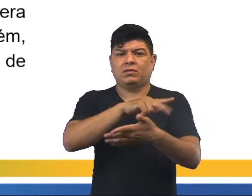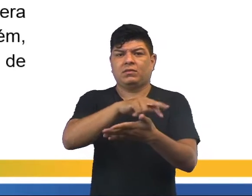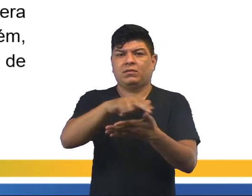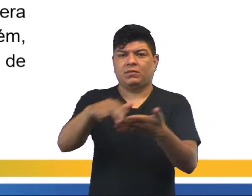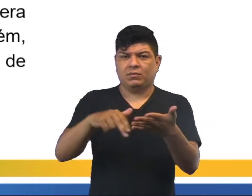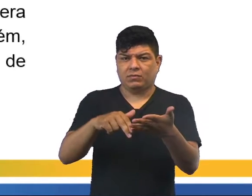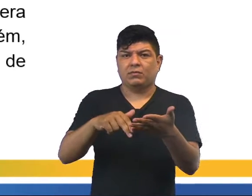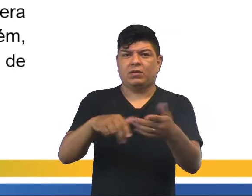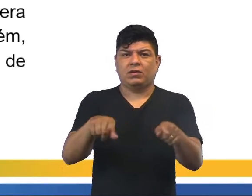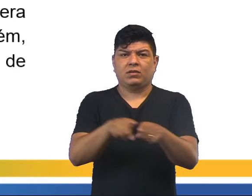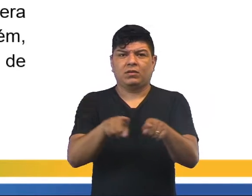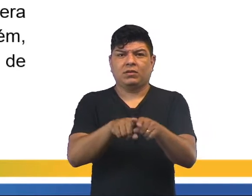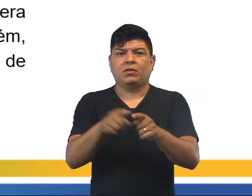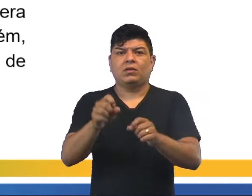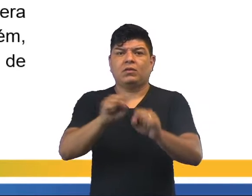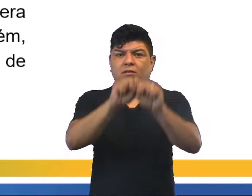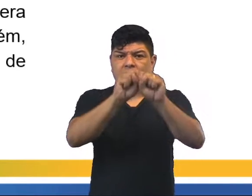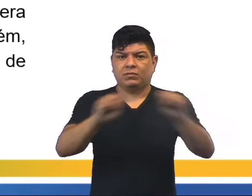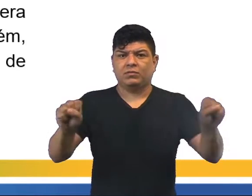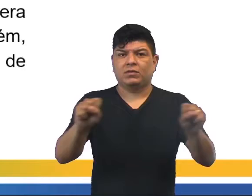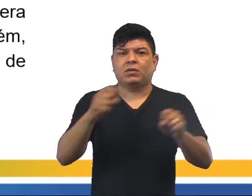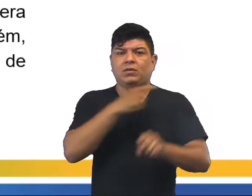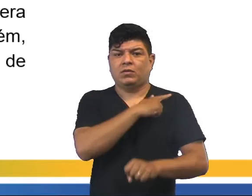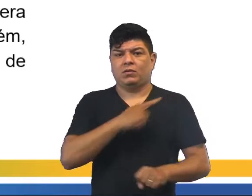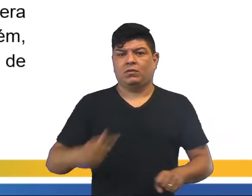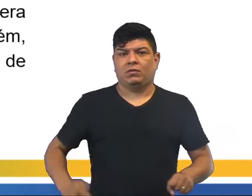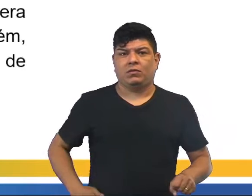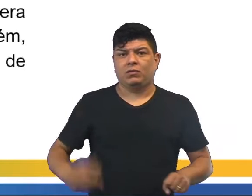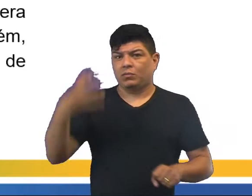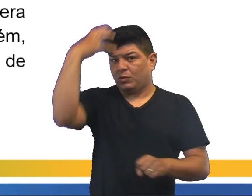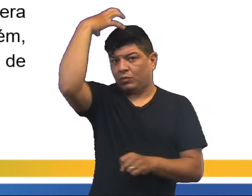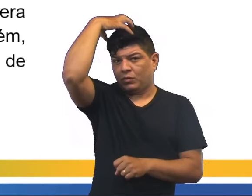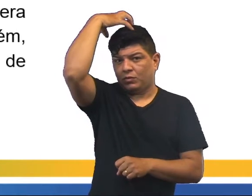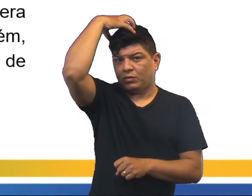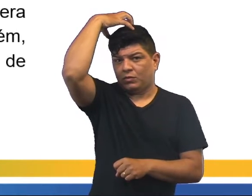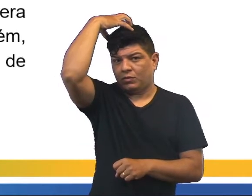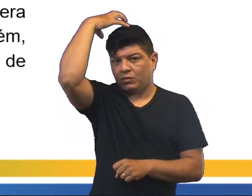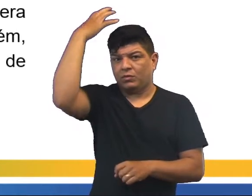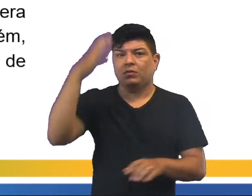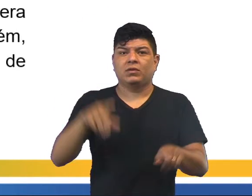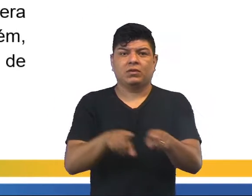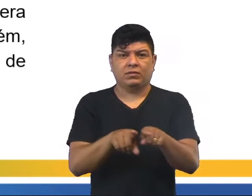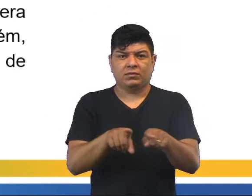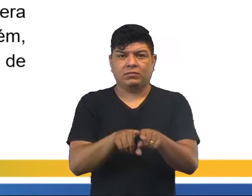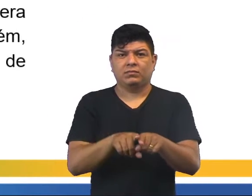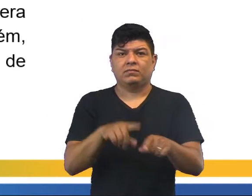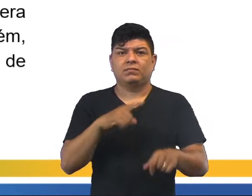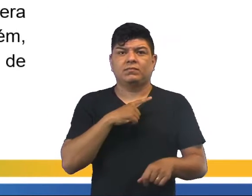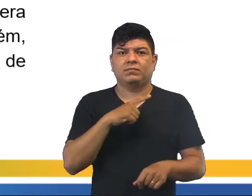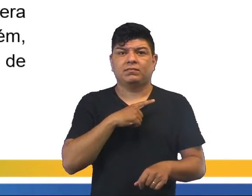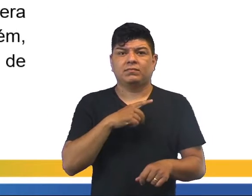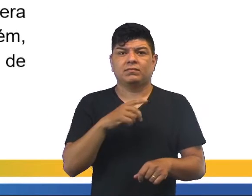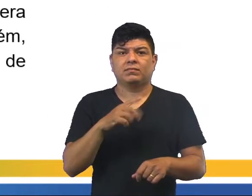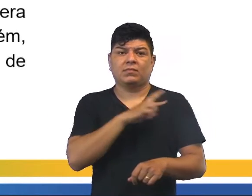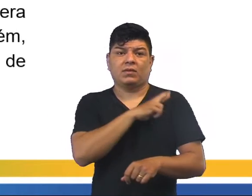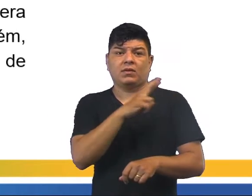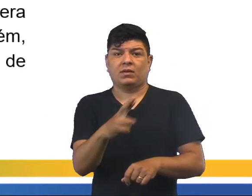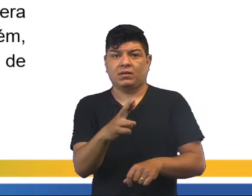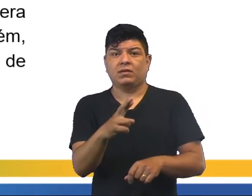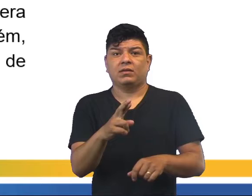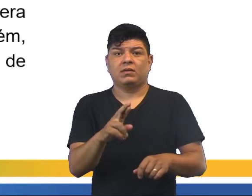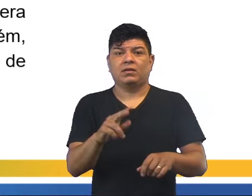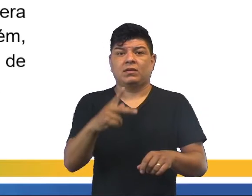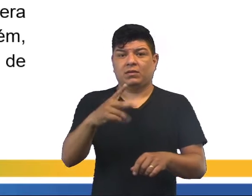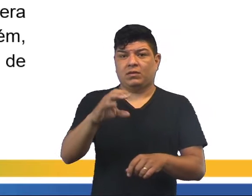era monarquia, né, já que a cidade era governada por um rei, né, de origem patrícia. E a religião